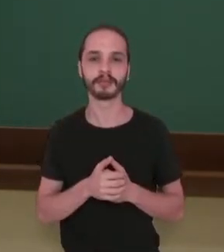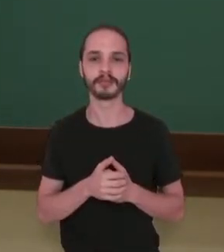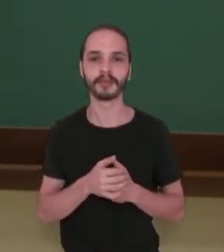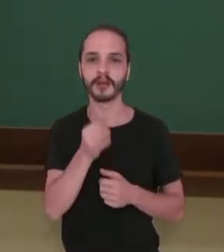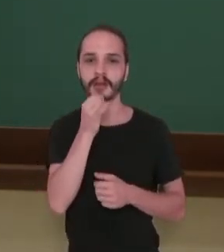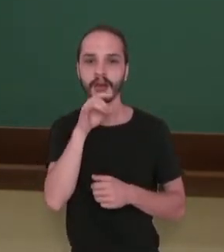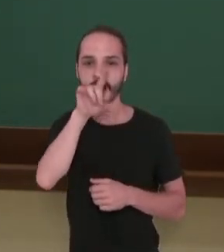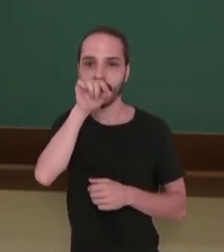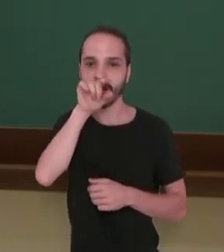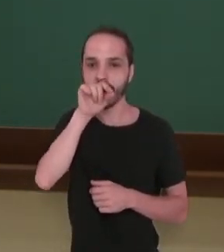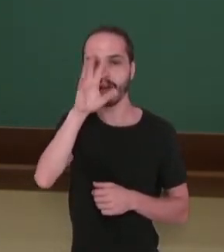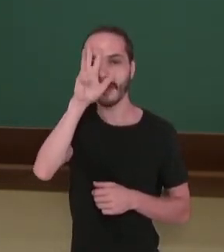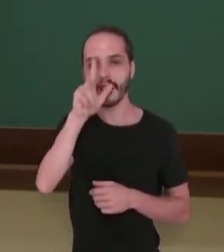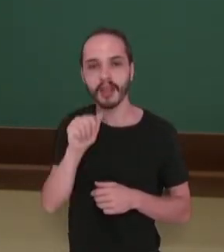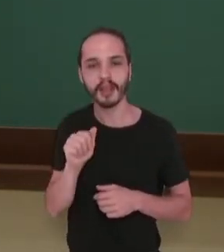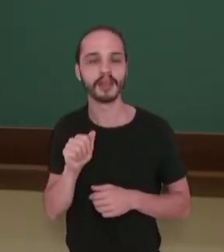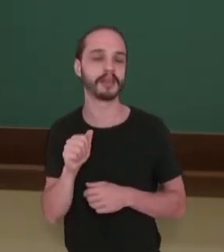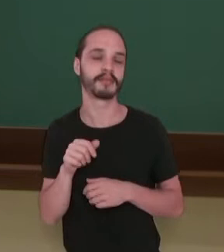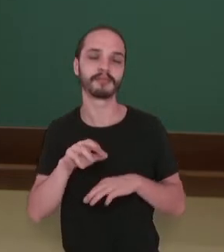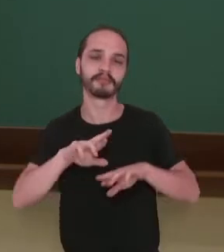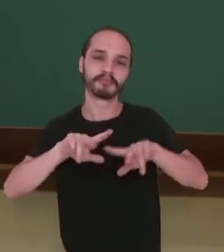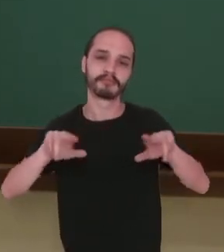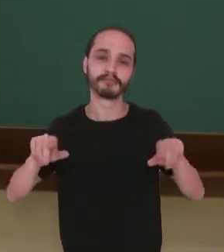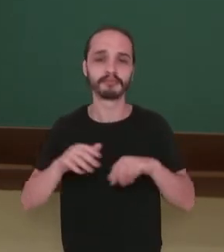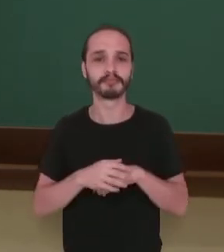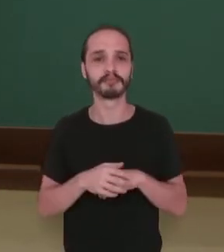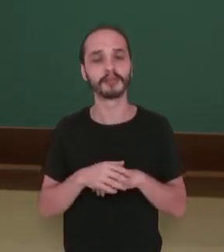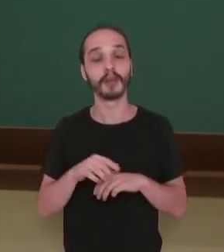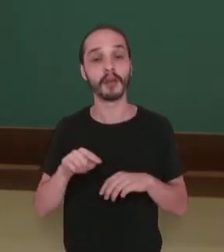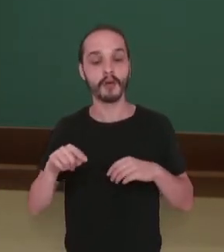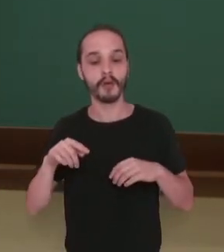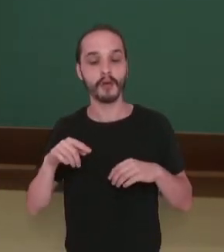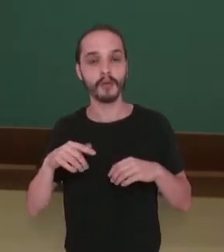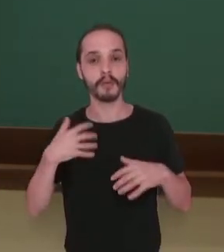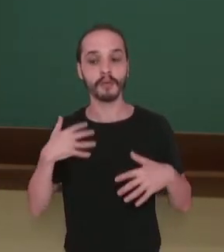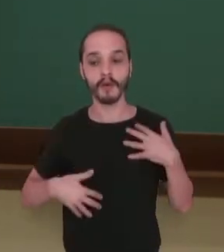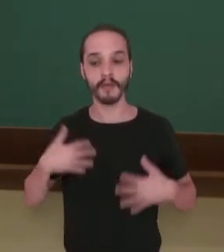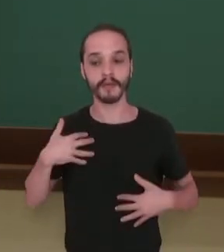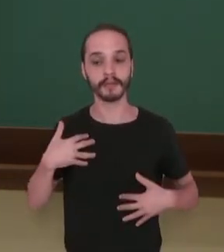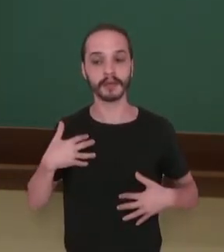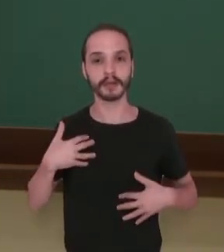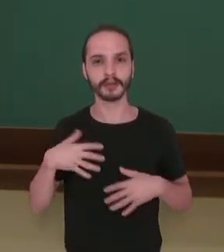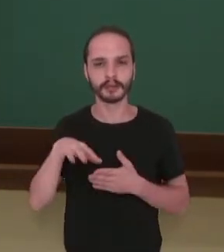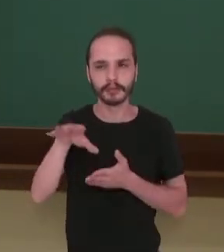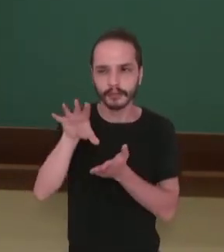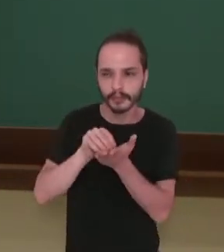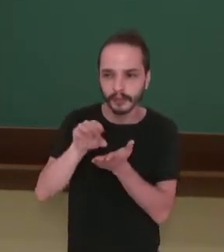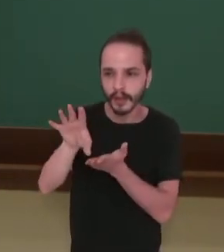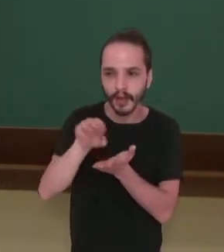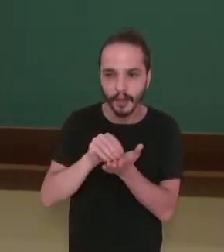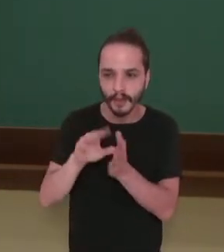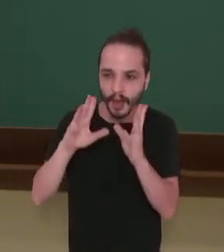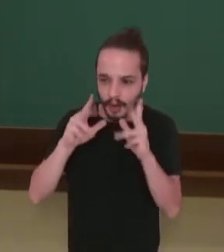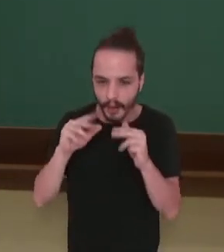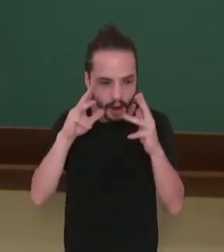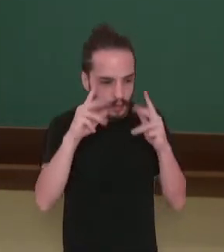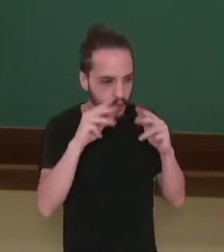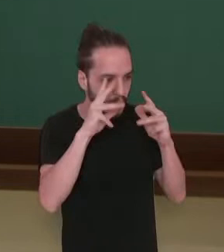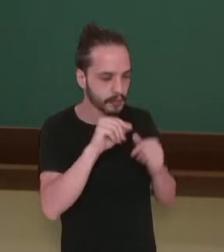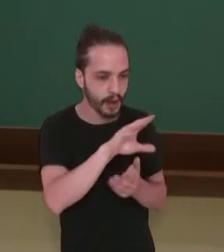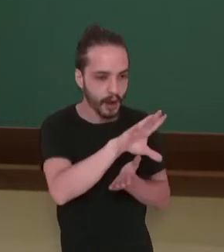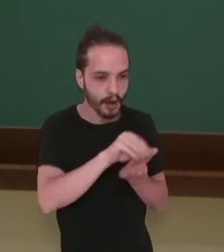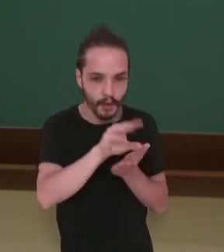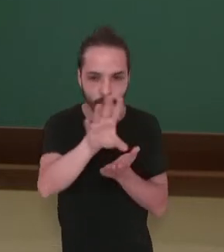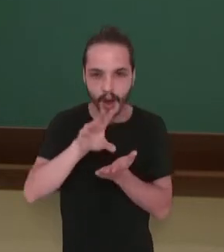Na galinha, no pavão. Então, eles faziam movimentos conforme eles visualizavam ali